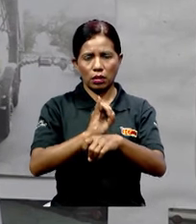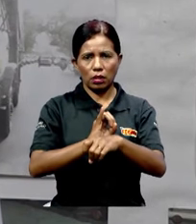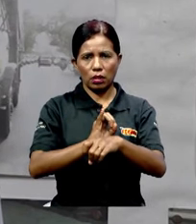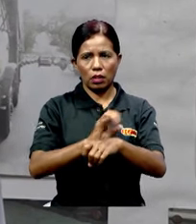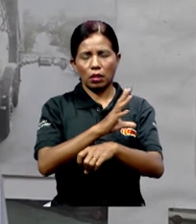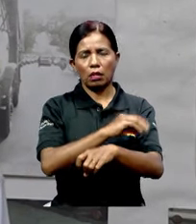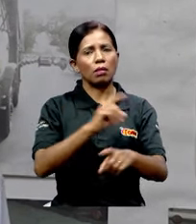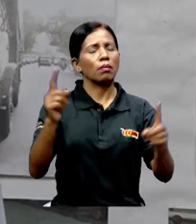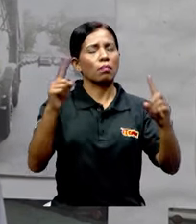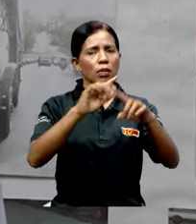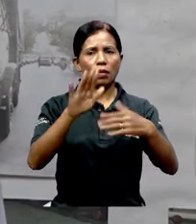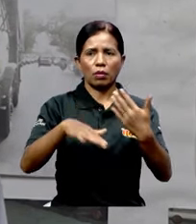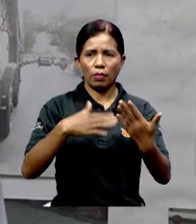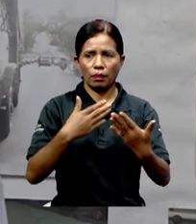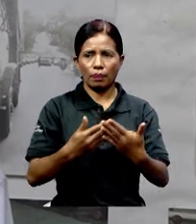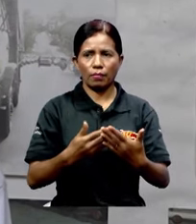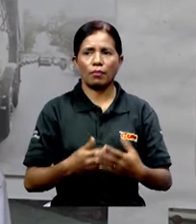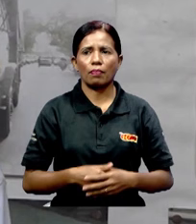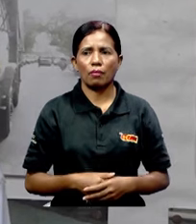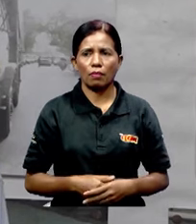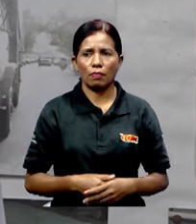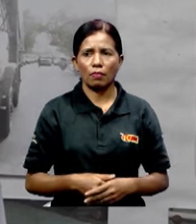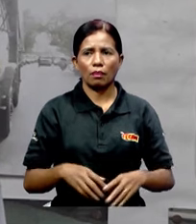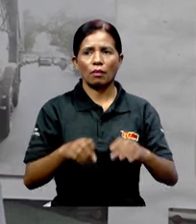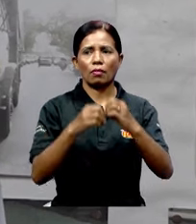ba hotu par